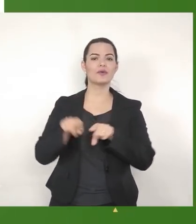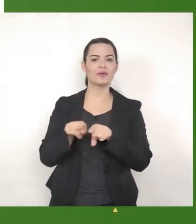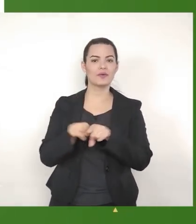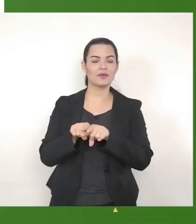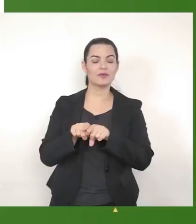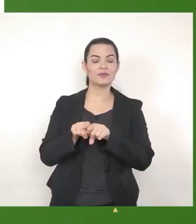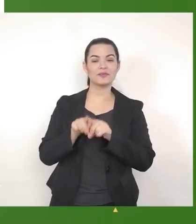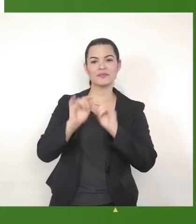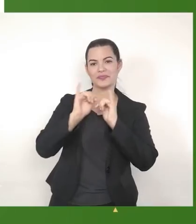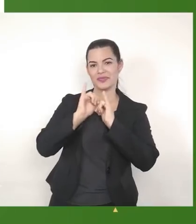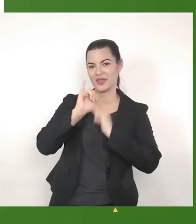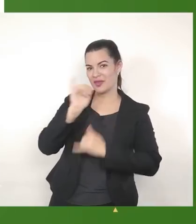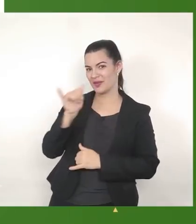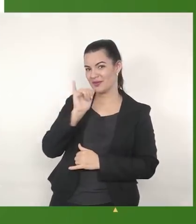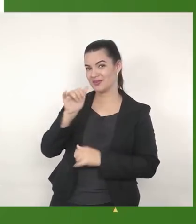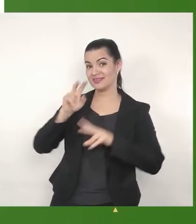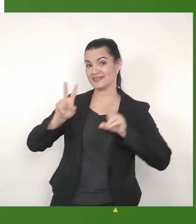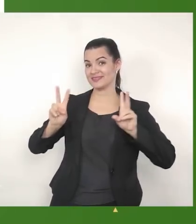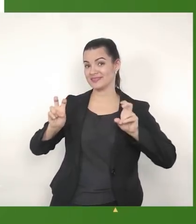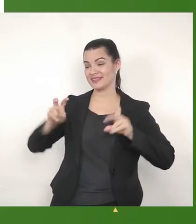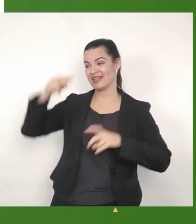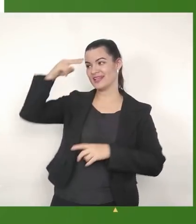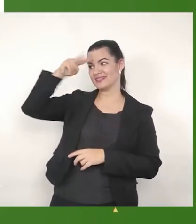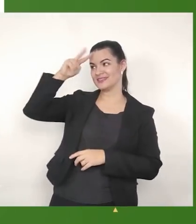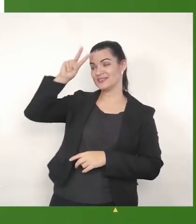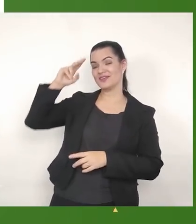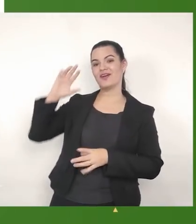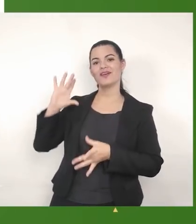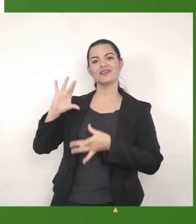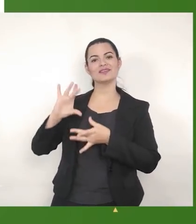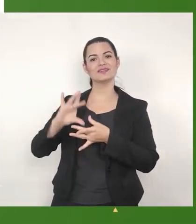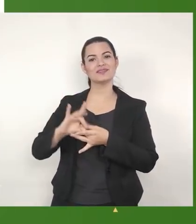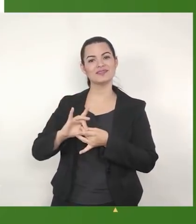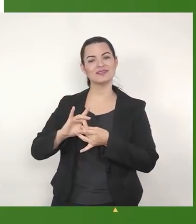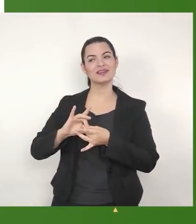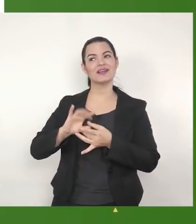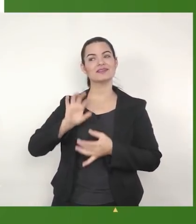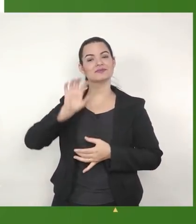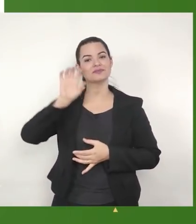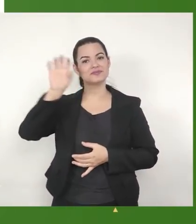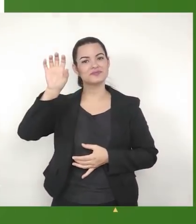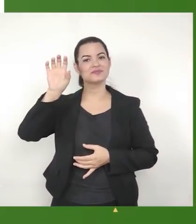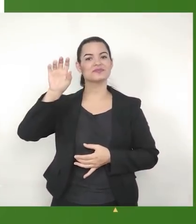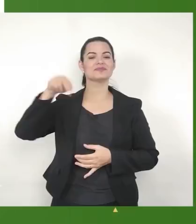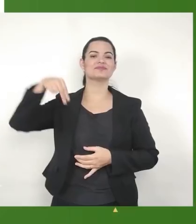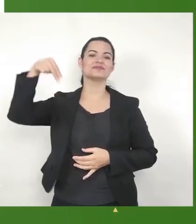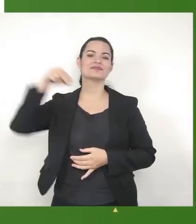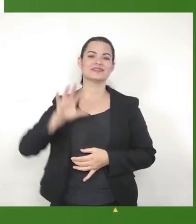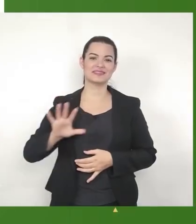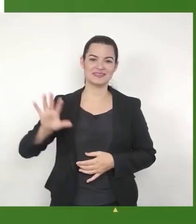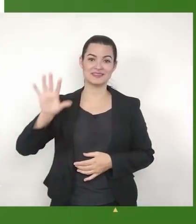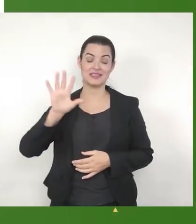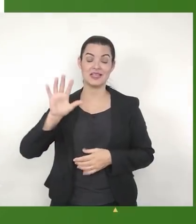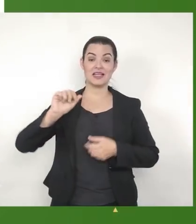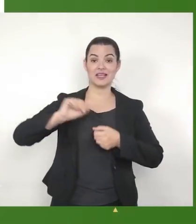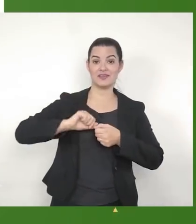um pouquinho dessa história que nós temos associada à região Nordeste